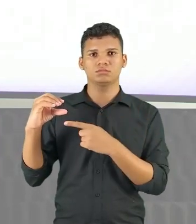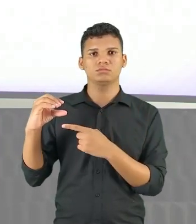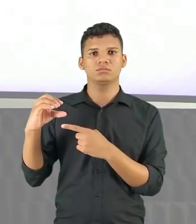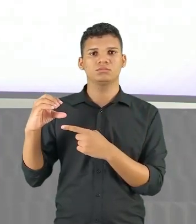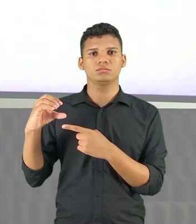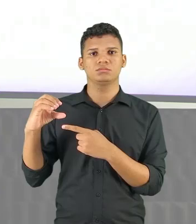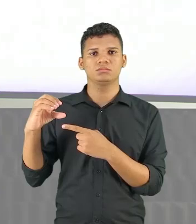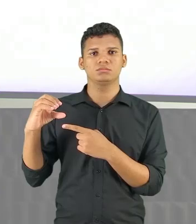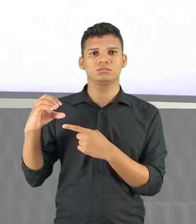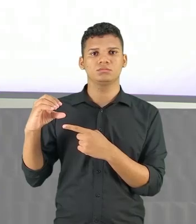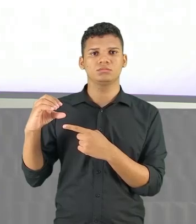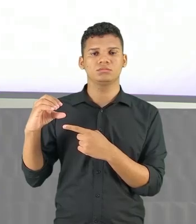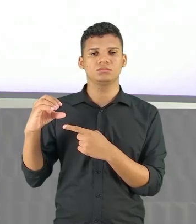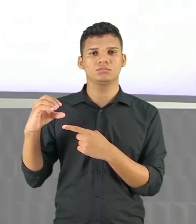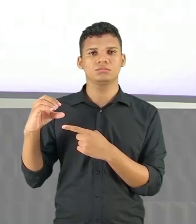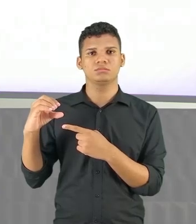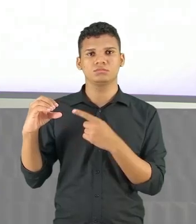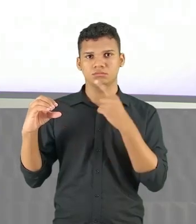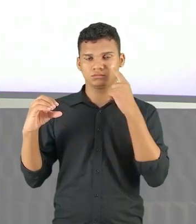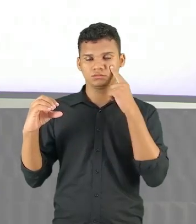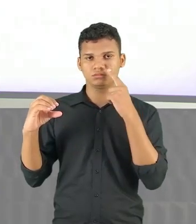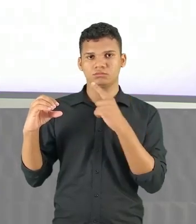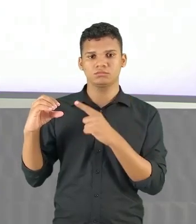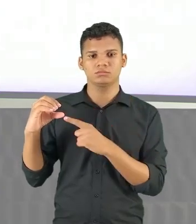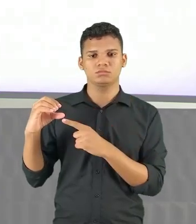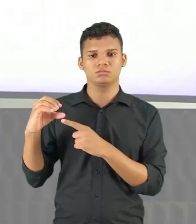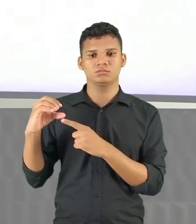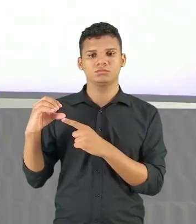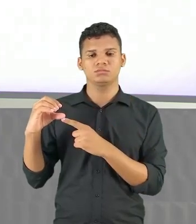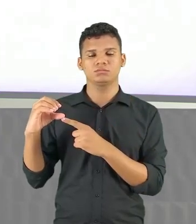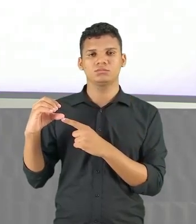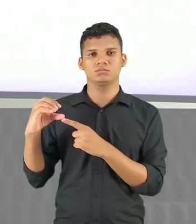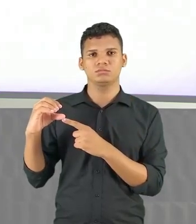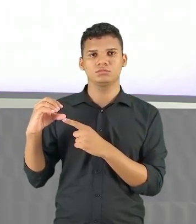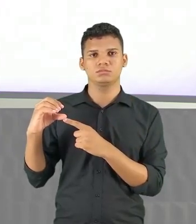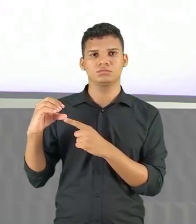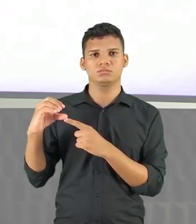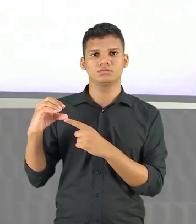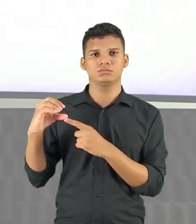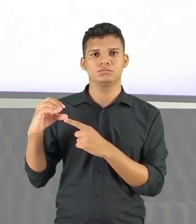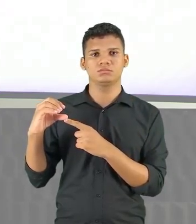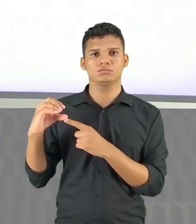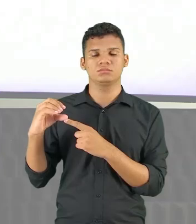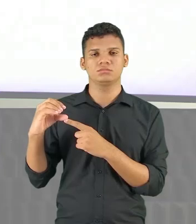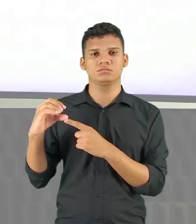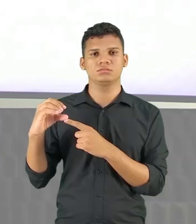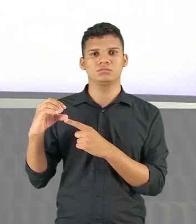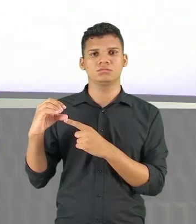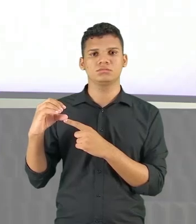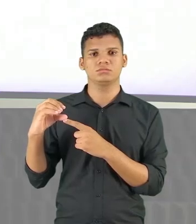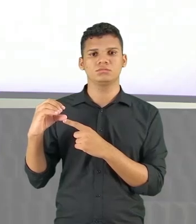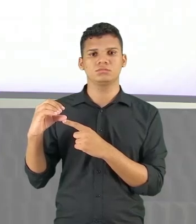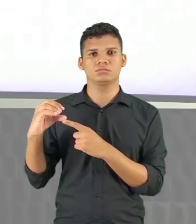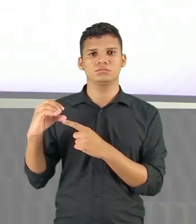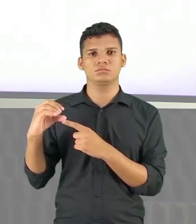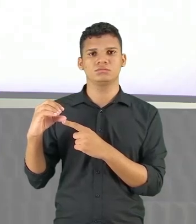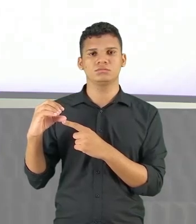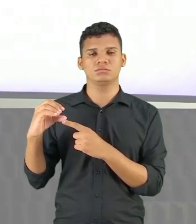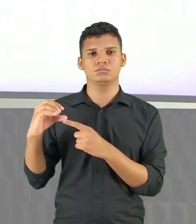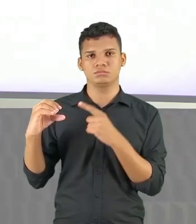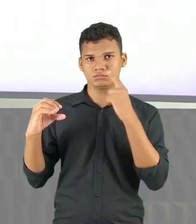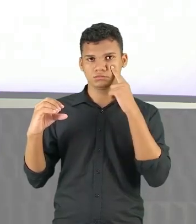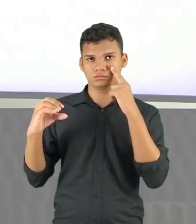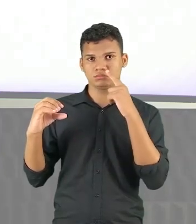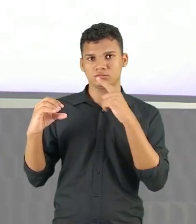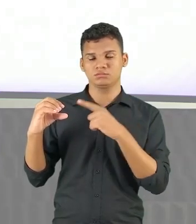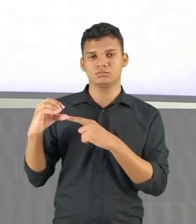do substantivo mãe, que desfaz a ambiguidade dos sentidos a ele atribuídos. Será que é isso? Isso